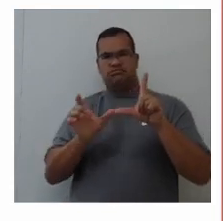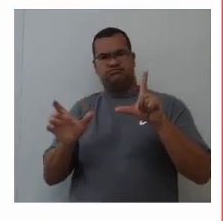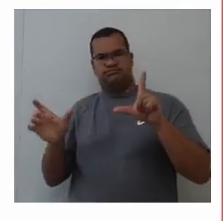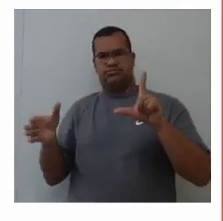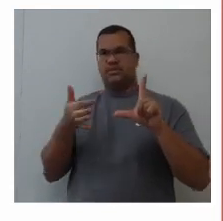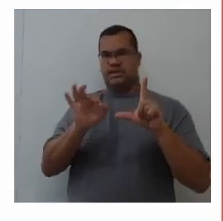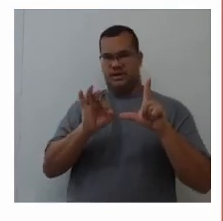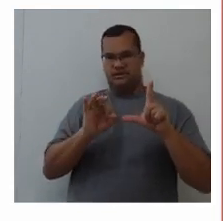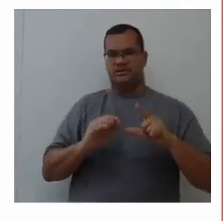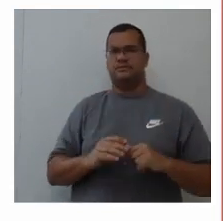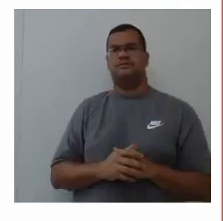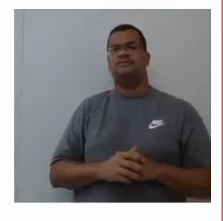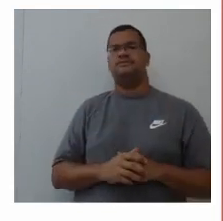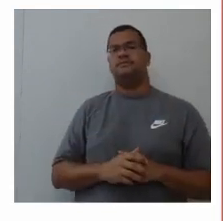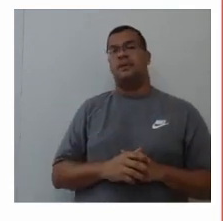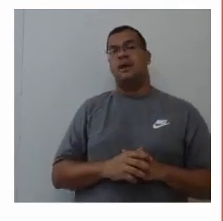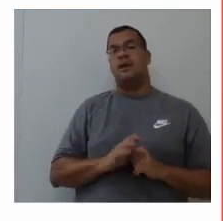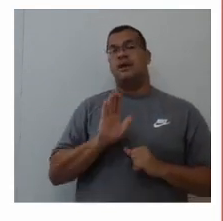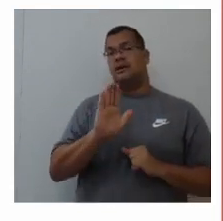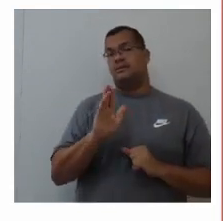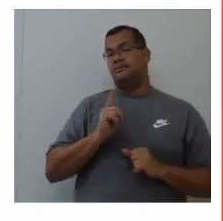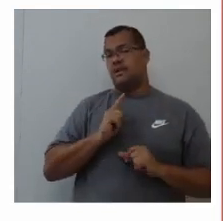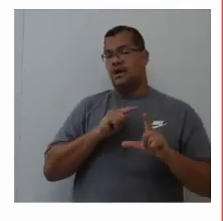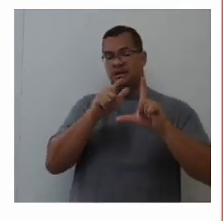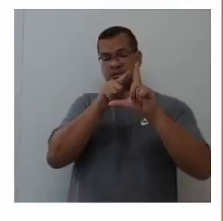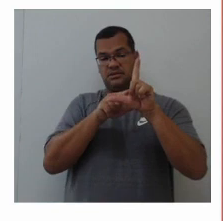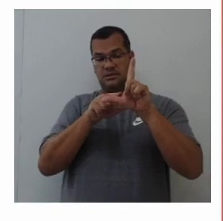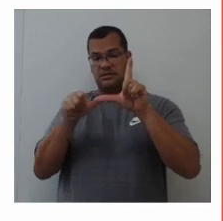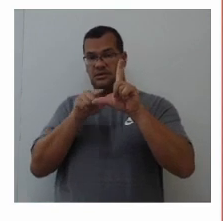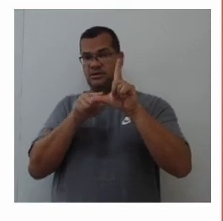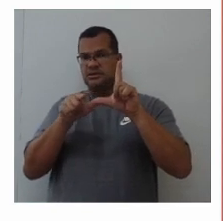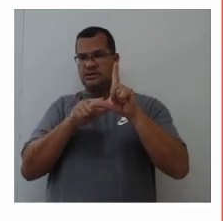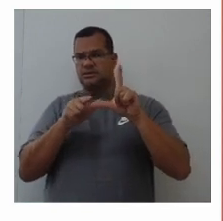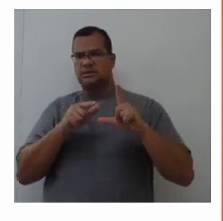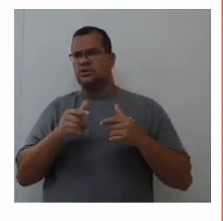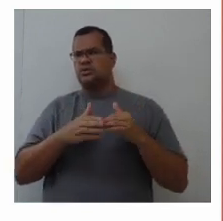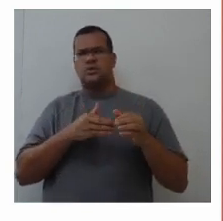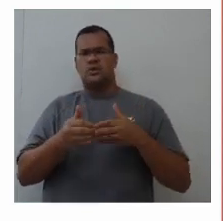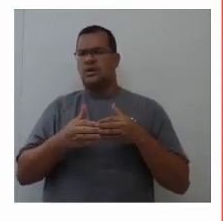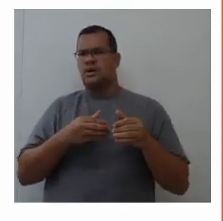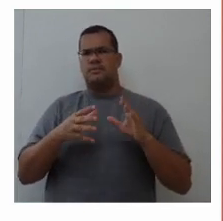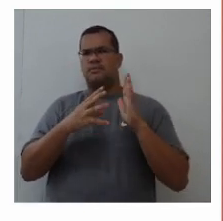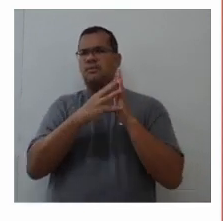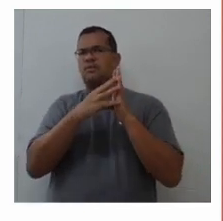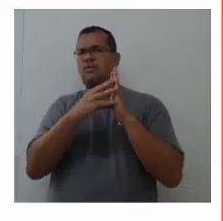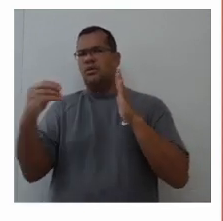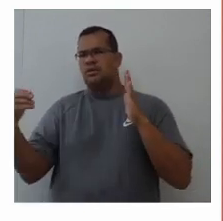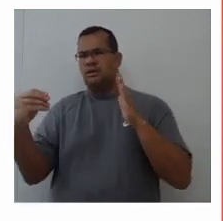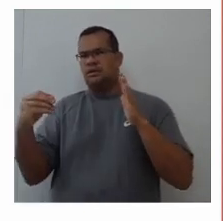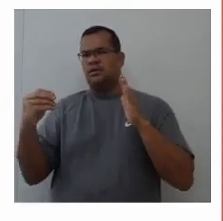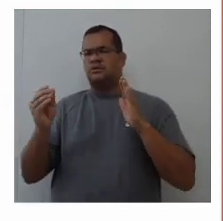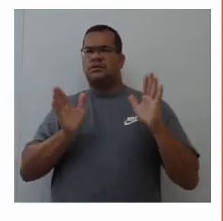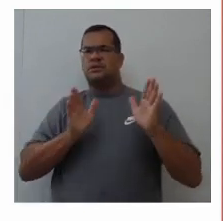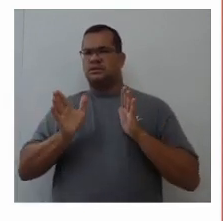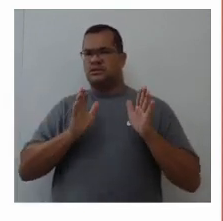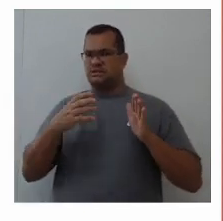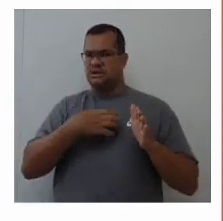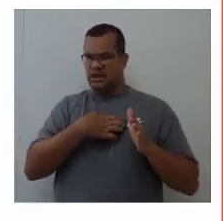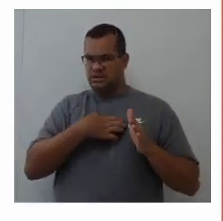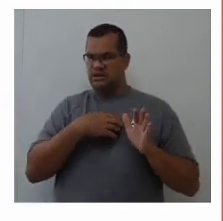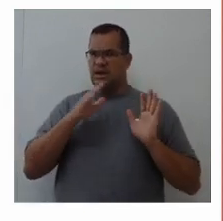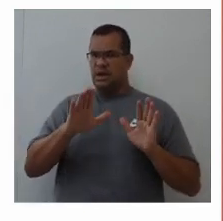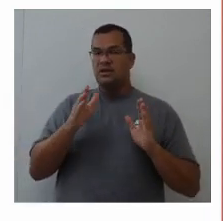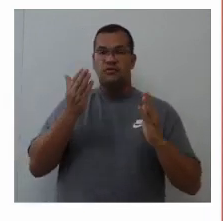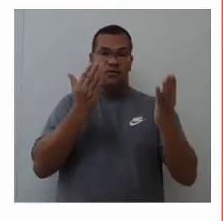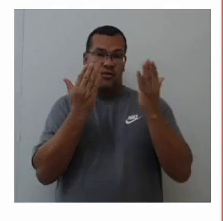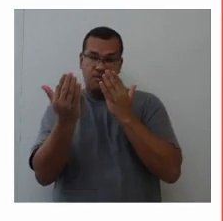observe. Essa inclinação deveria ser atendida em todo o padrão de acessibilidade. E quando eu comparo essas